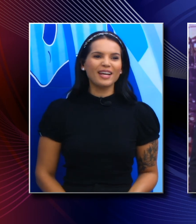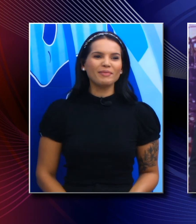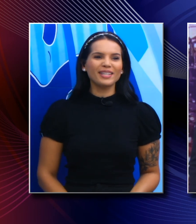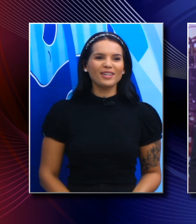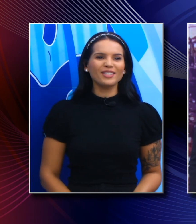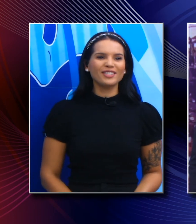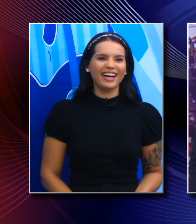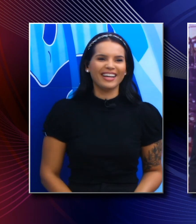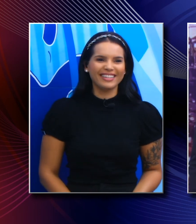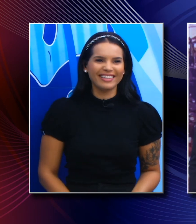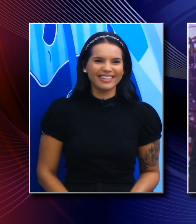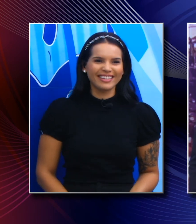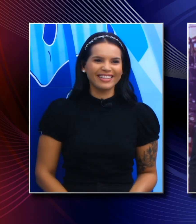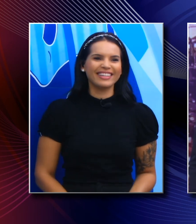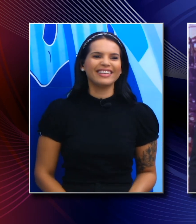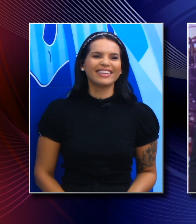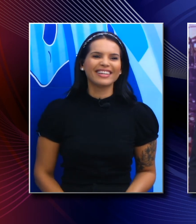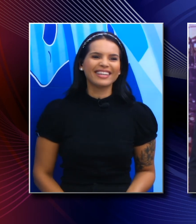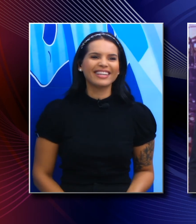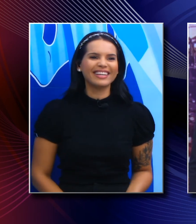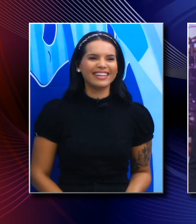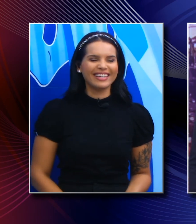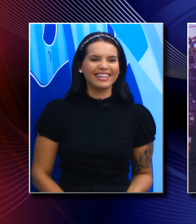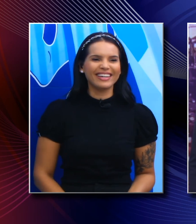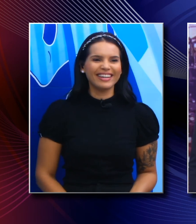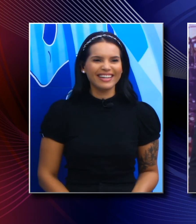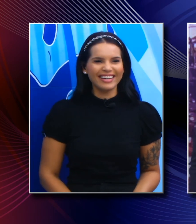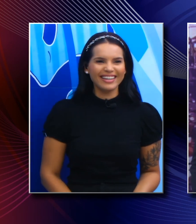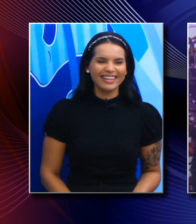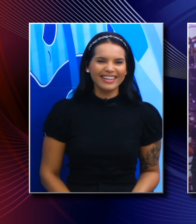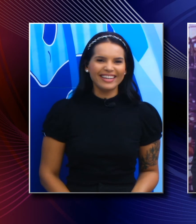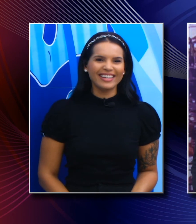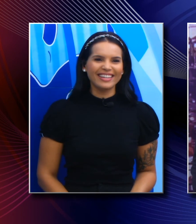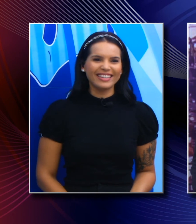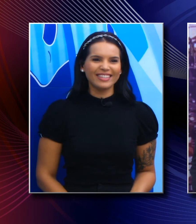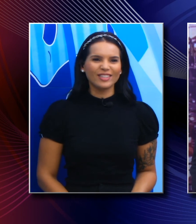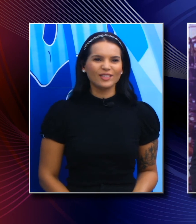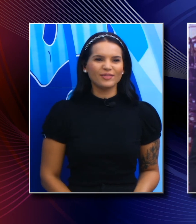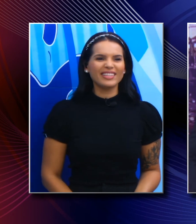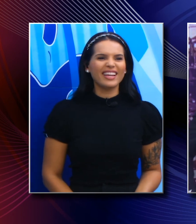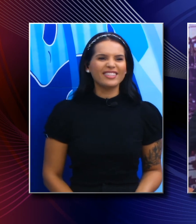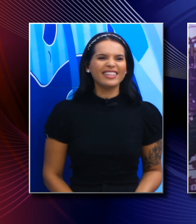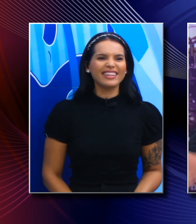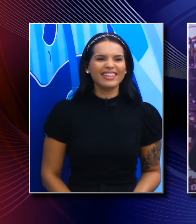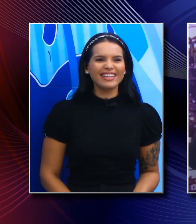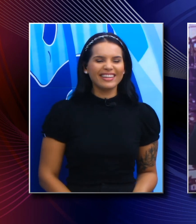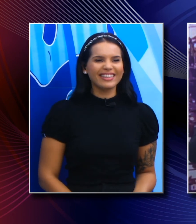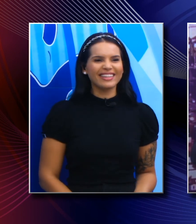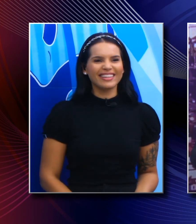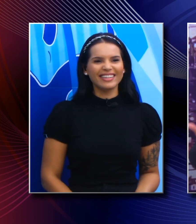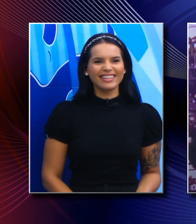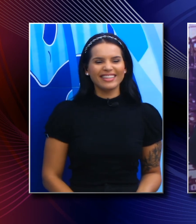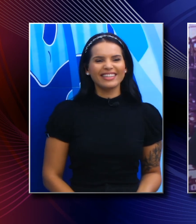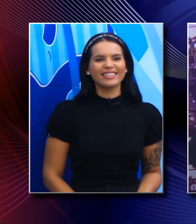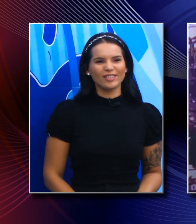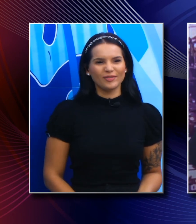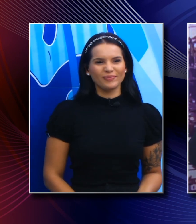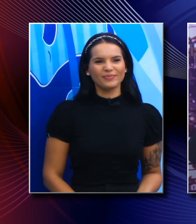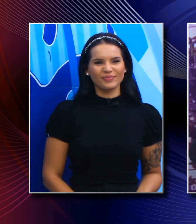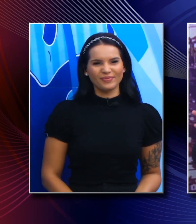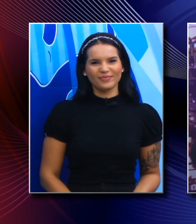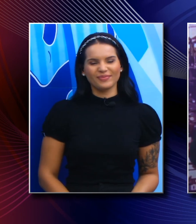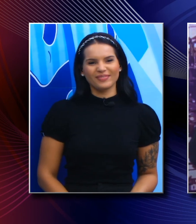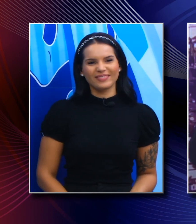Aliás, você já sabe que você gosta de carne. Eu gosto muito. Pode ser acompanhada aí de saladinha, de coisa verde,